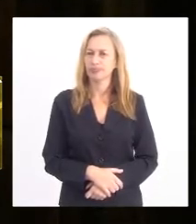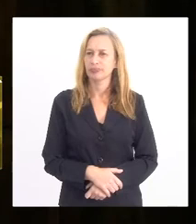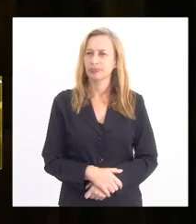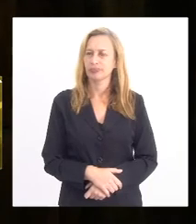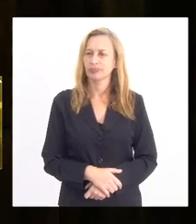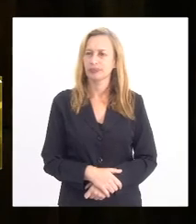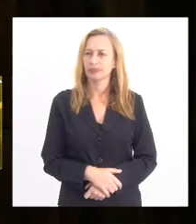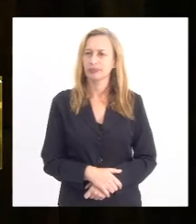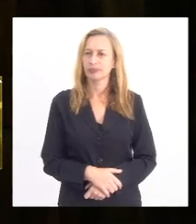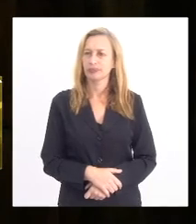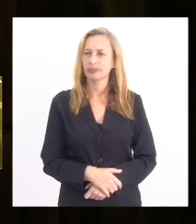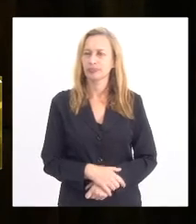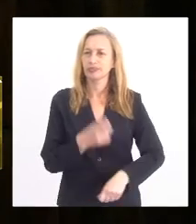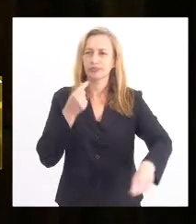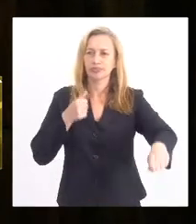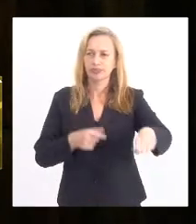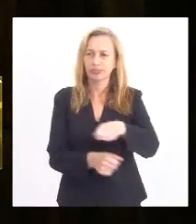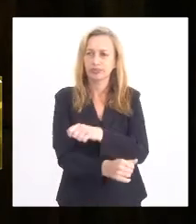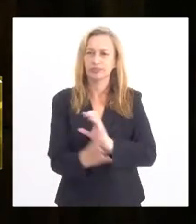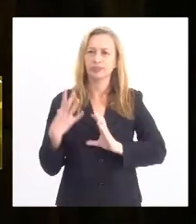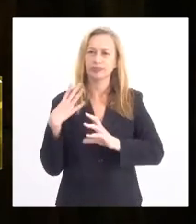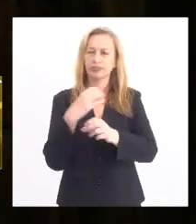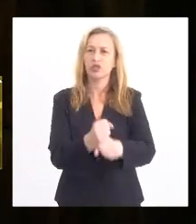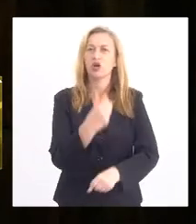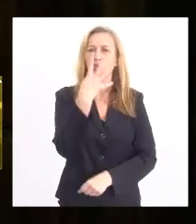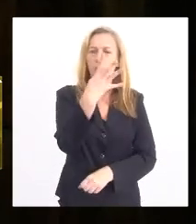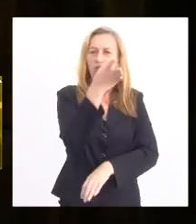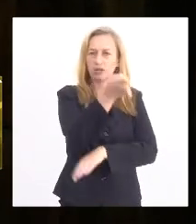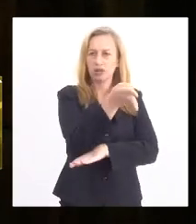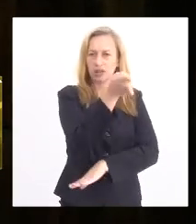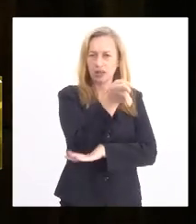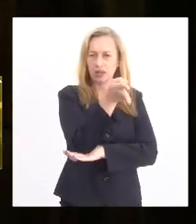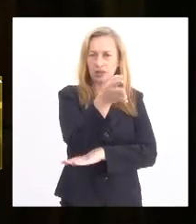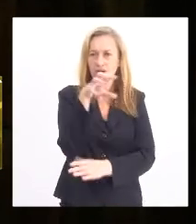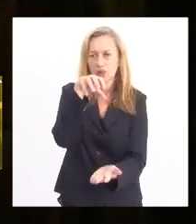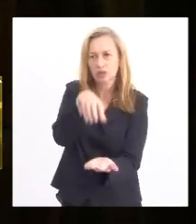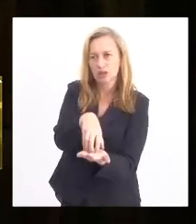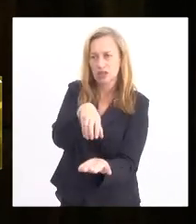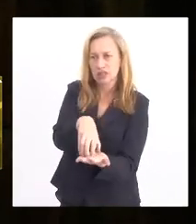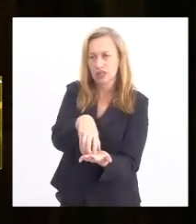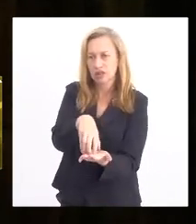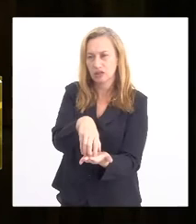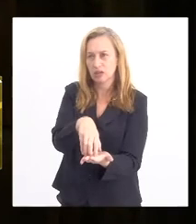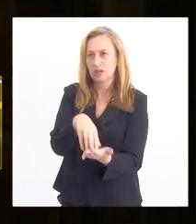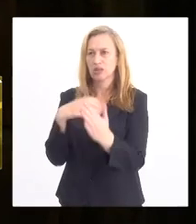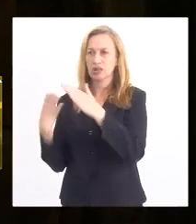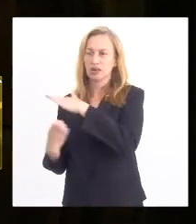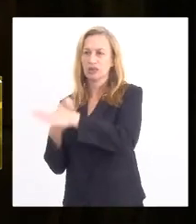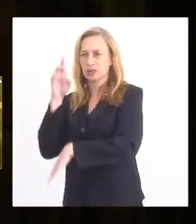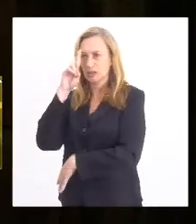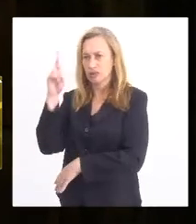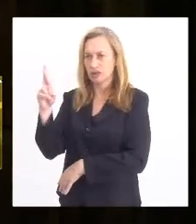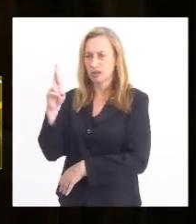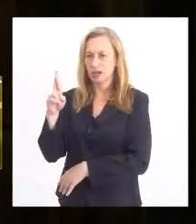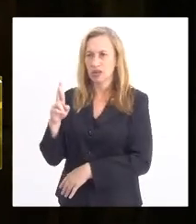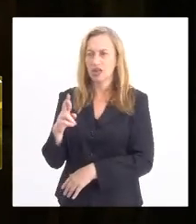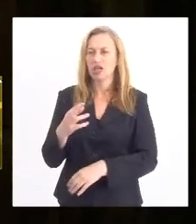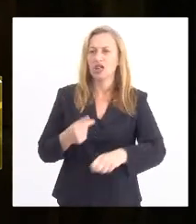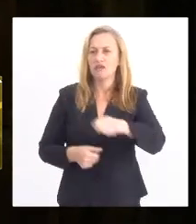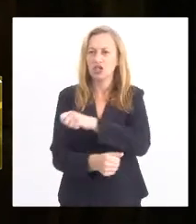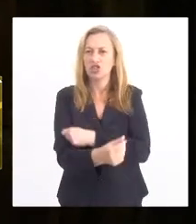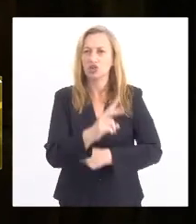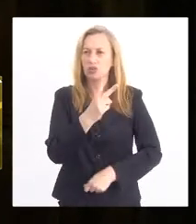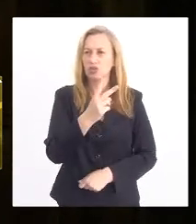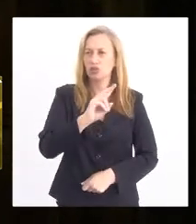portal de investimento aqui quatro hotéis e um centro empresarial investimento em torno de dois milhões e meio de reais